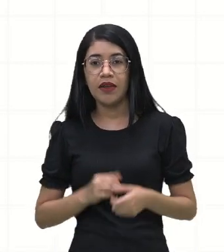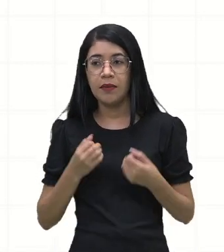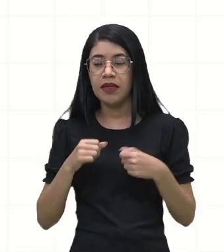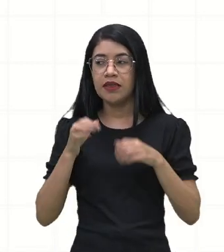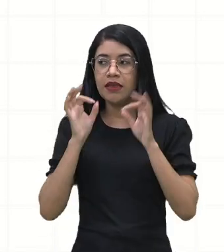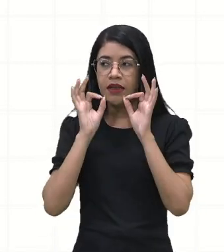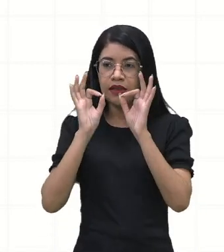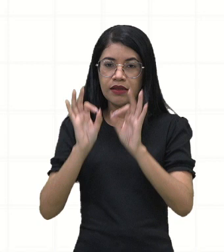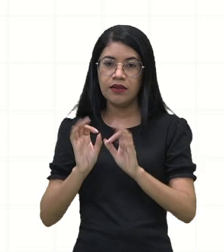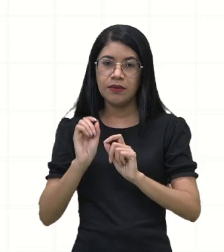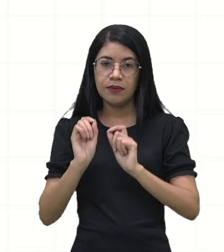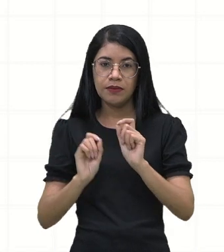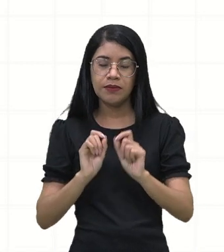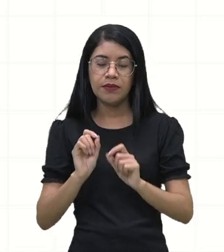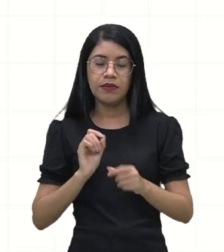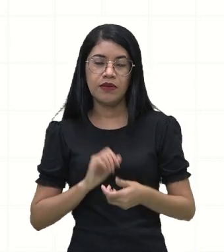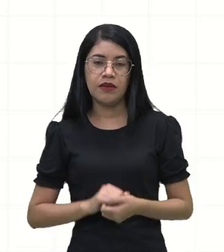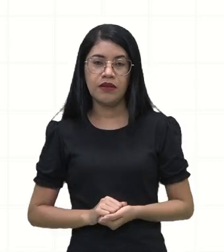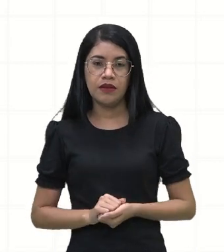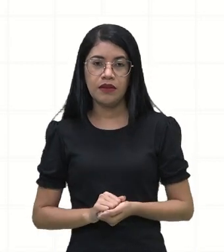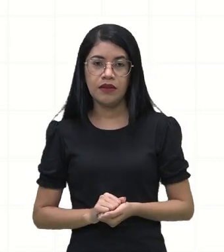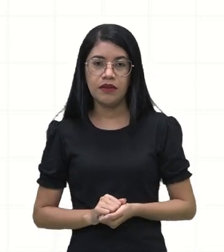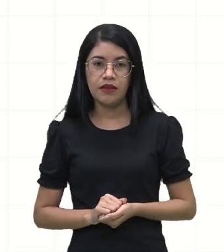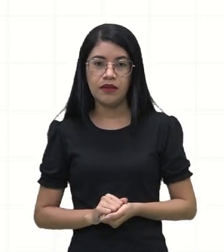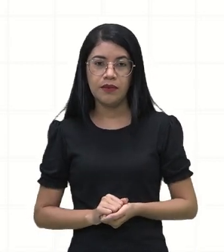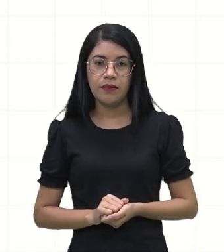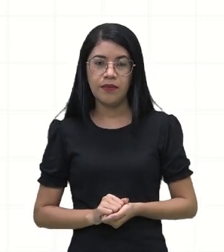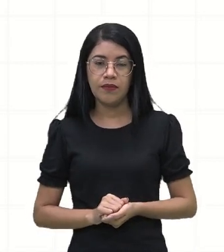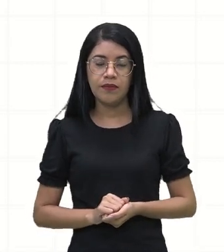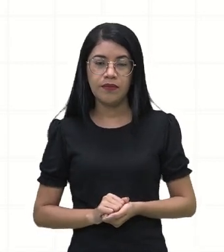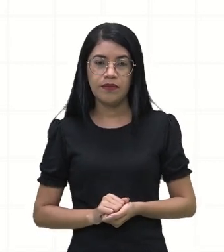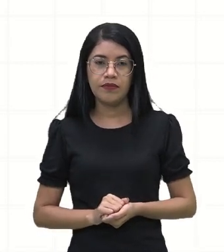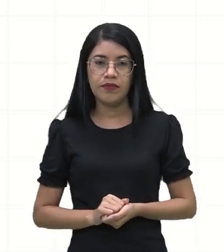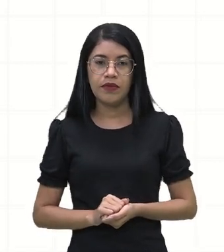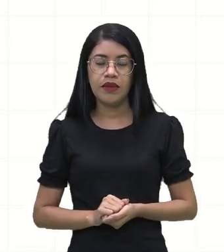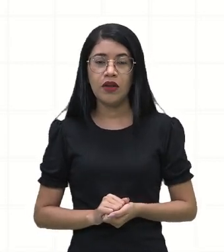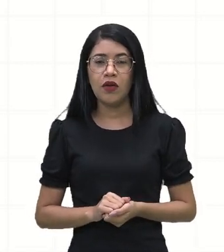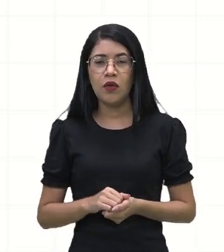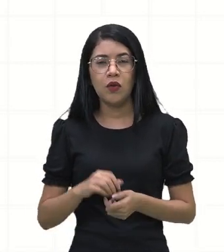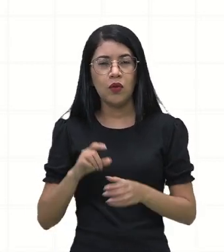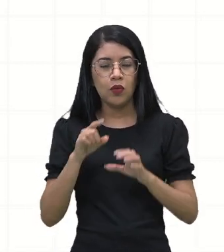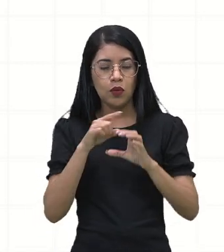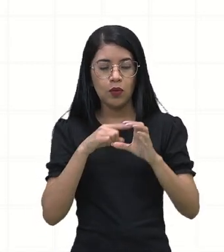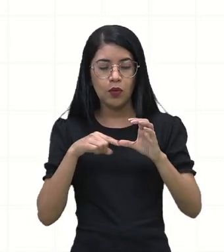atenção é que muitas vezes vem o tamanho do diâmetro